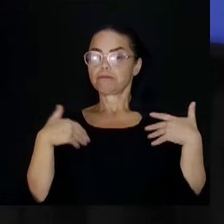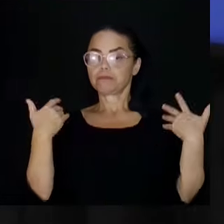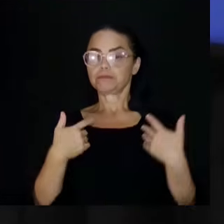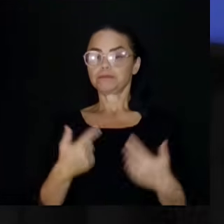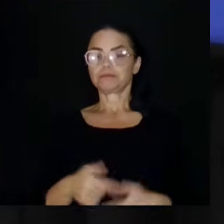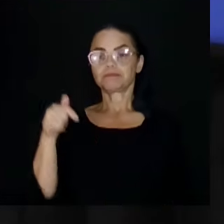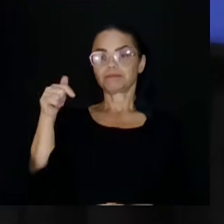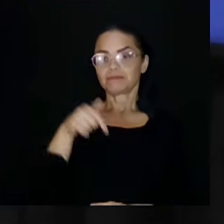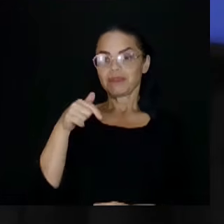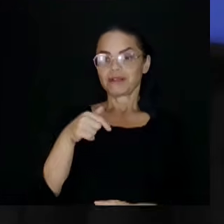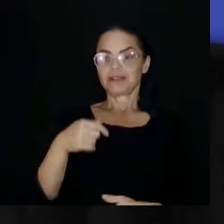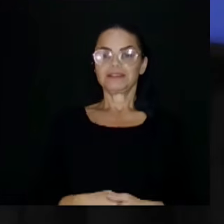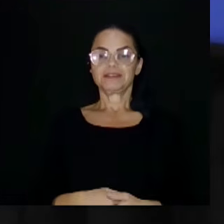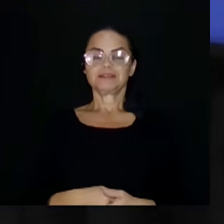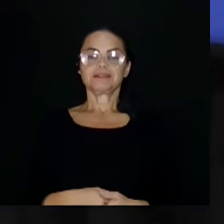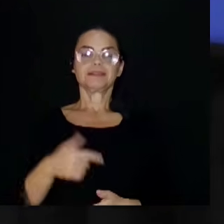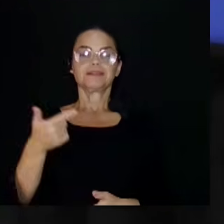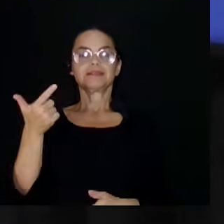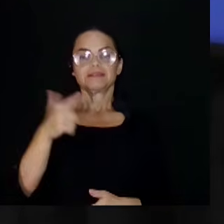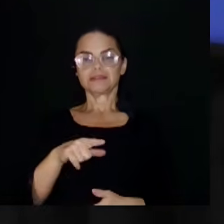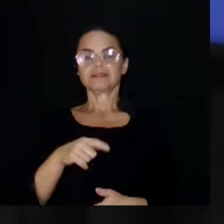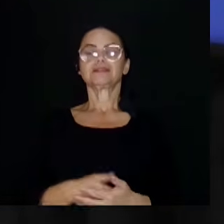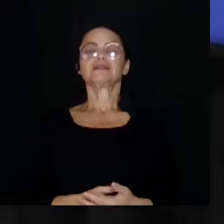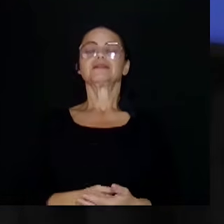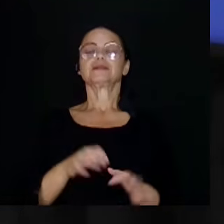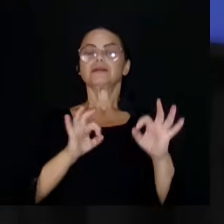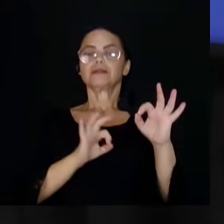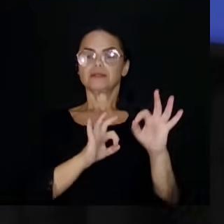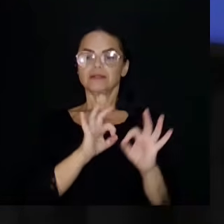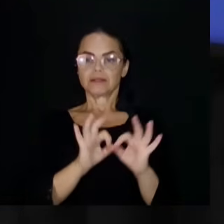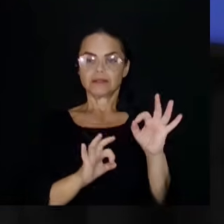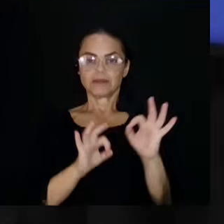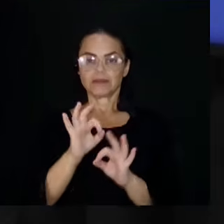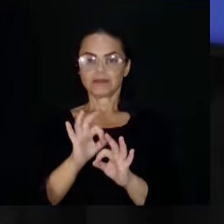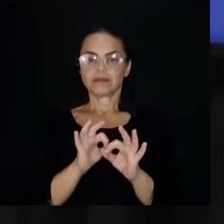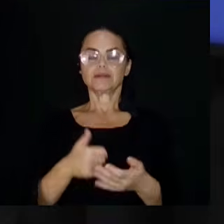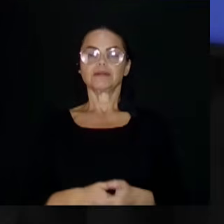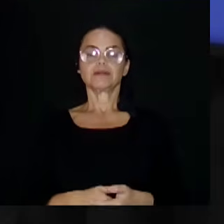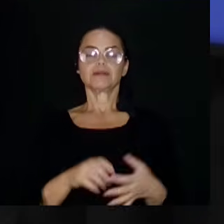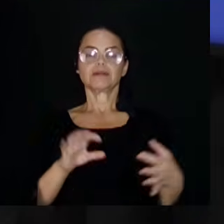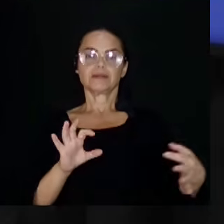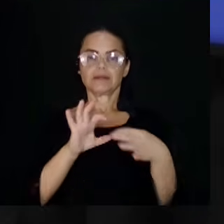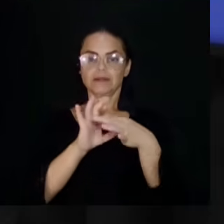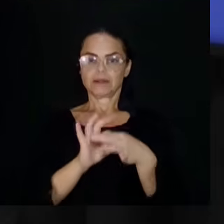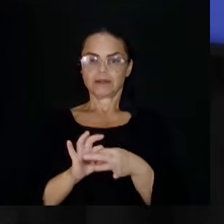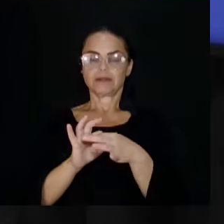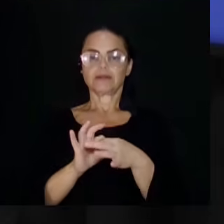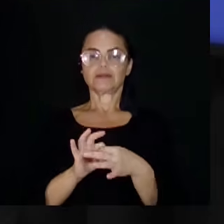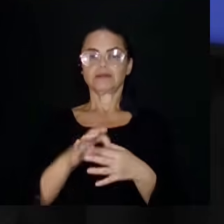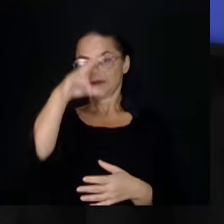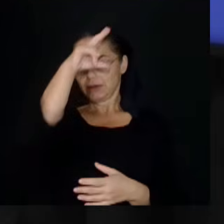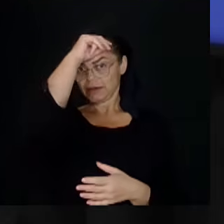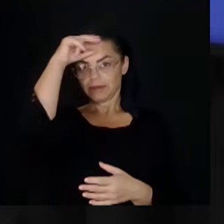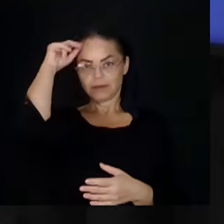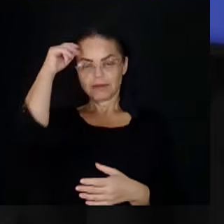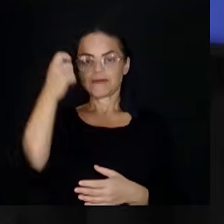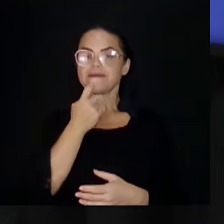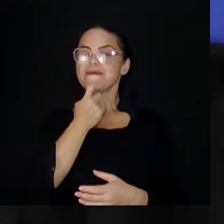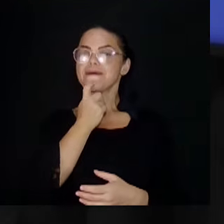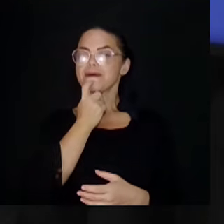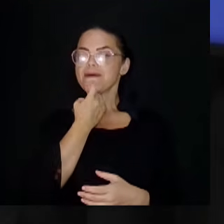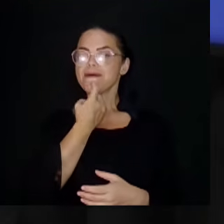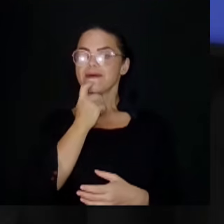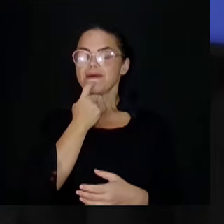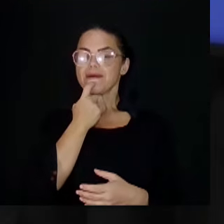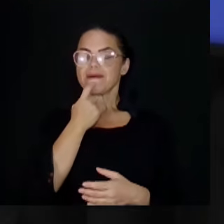mais um episódio desse nosso projeto que nasceu da parceria entre a Prefeitura de Campinas e a Câmara